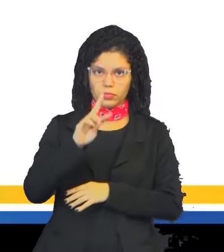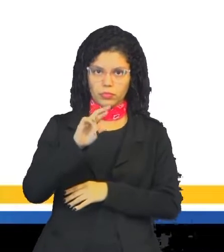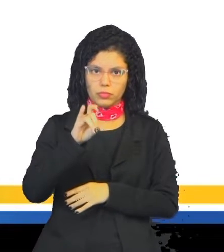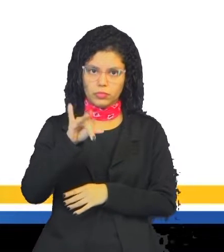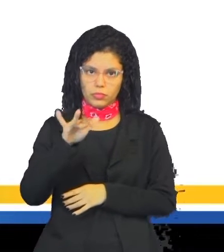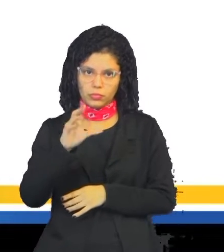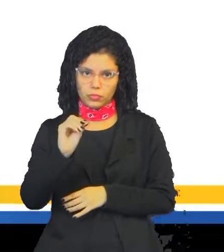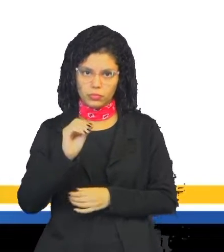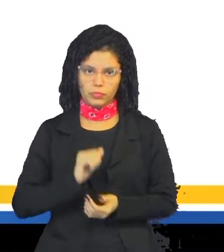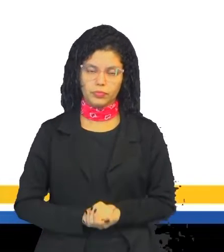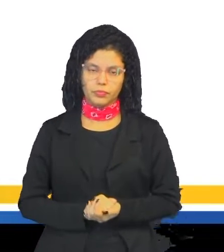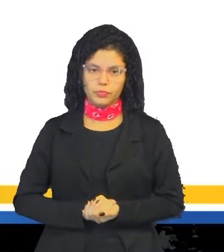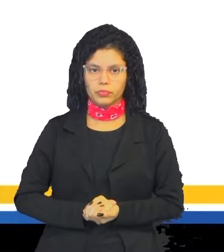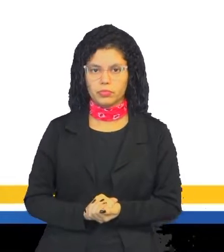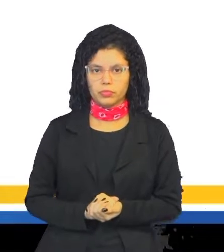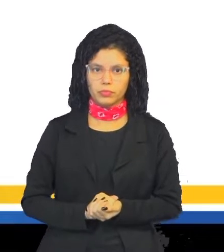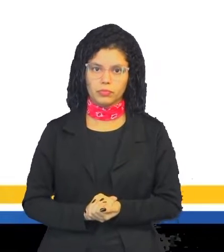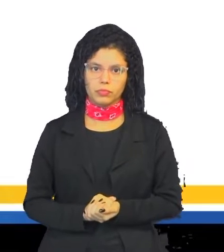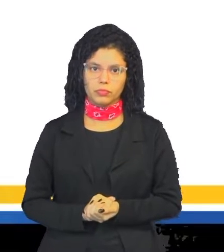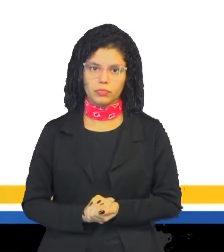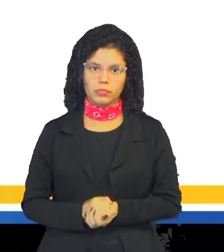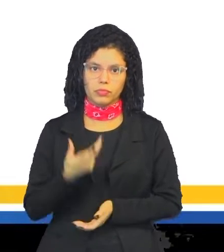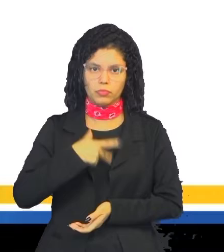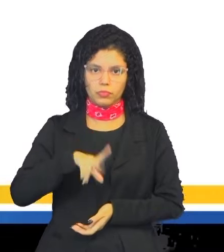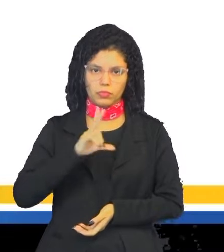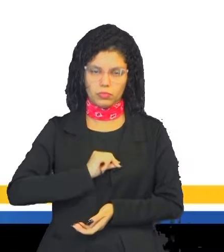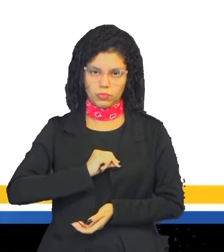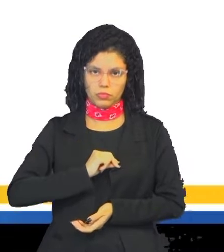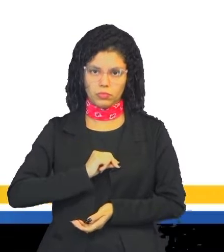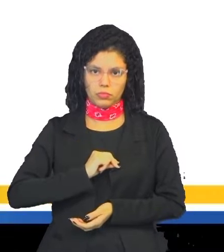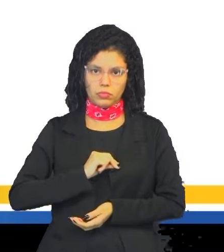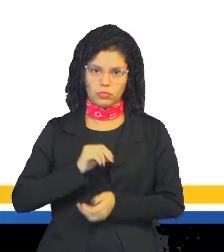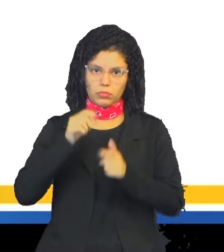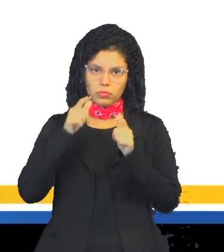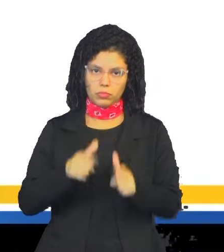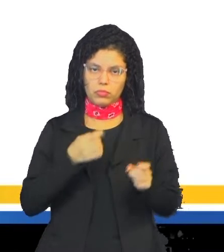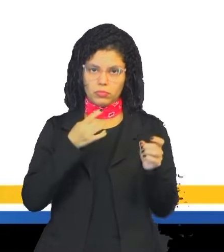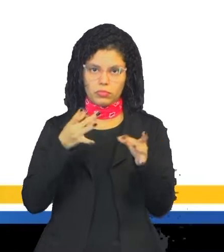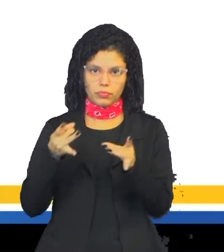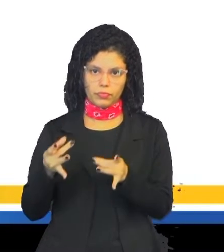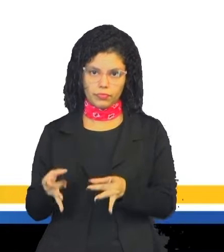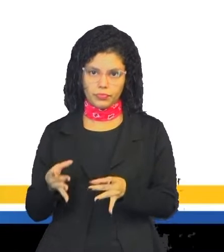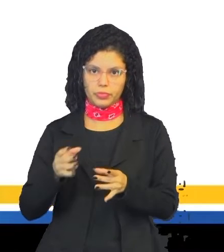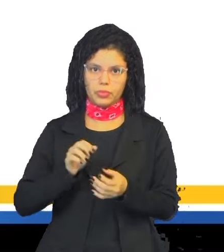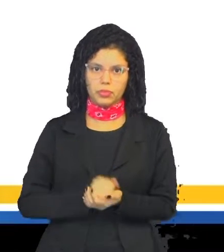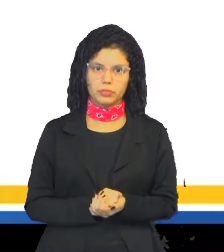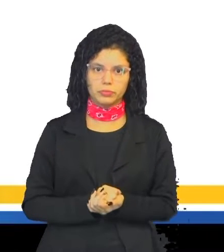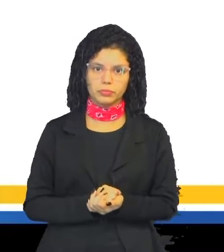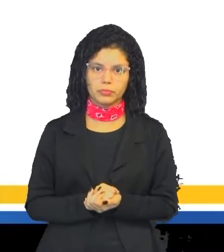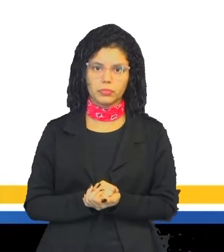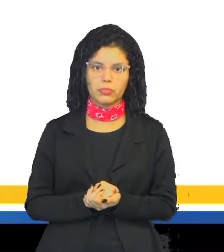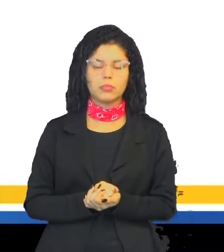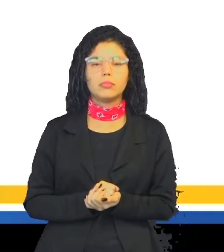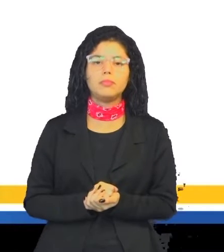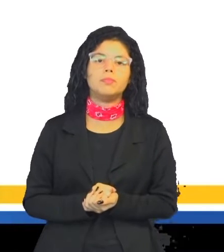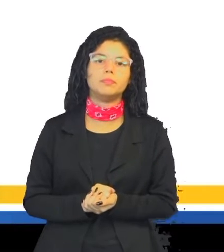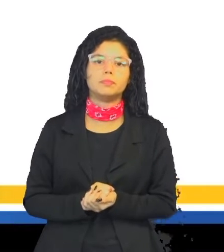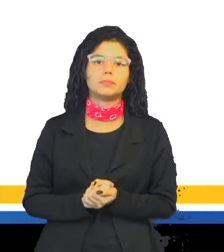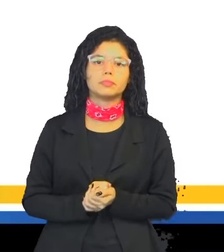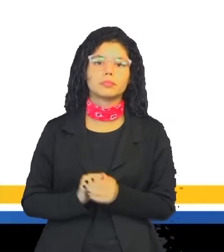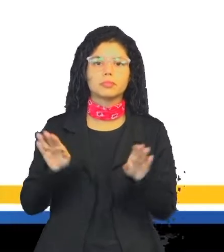triangular, A questão Portugal, o comércio local e a área